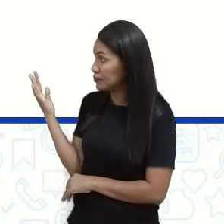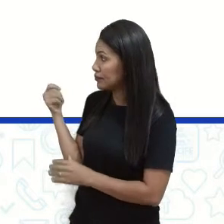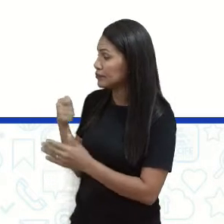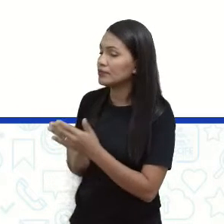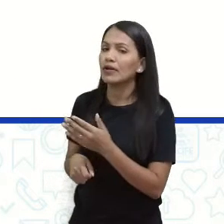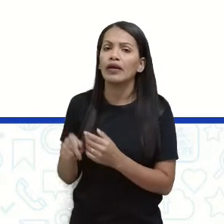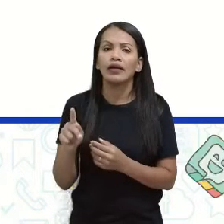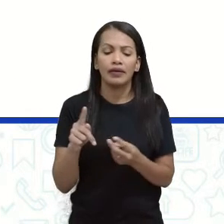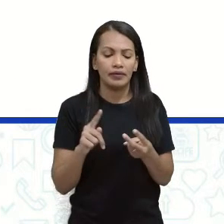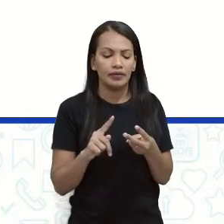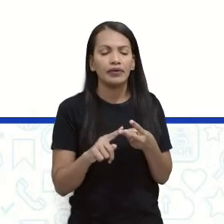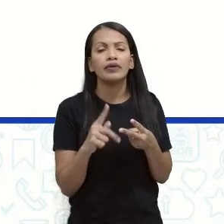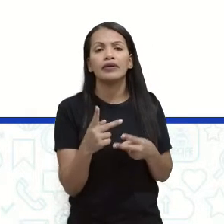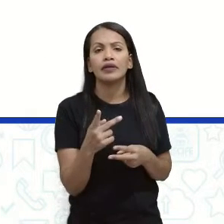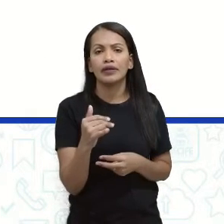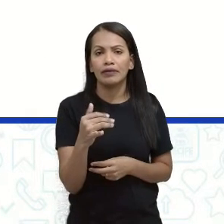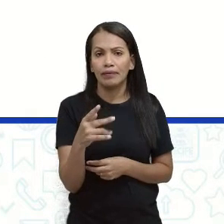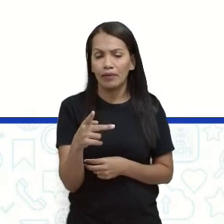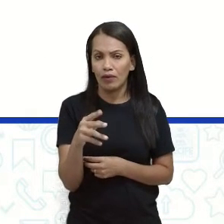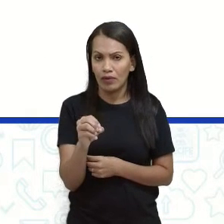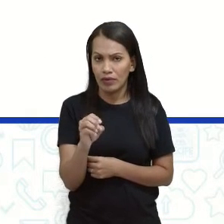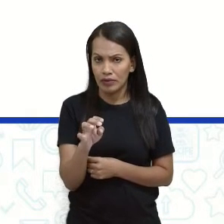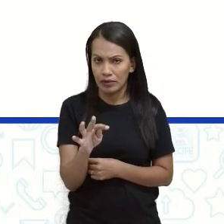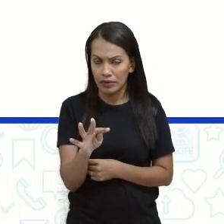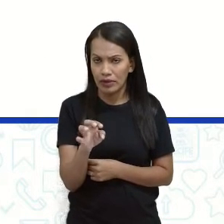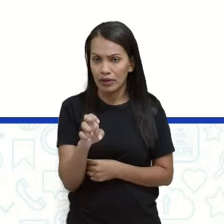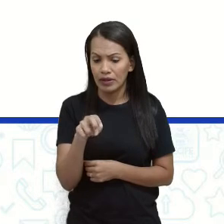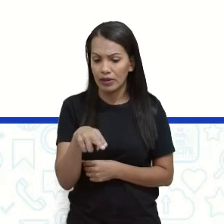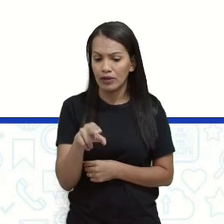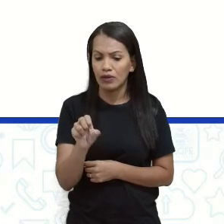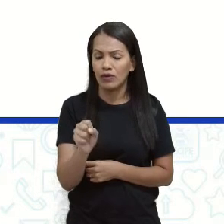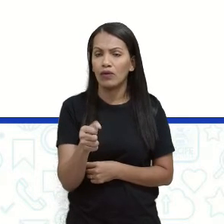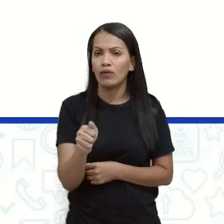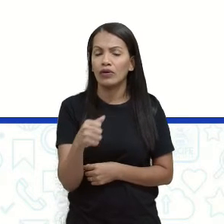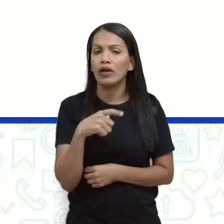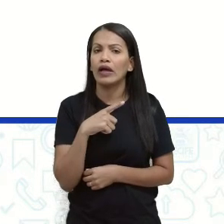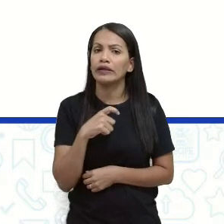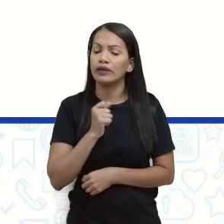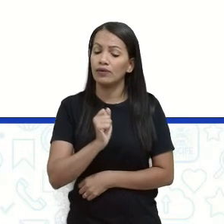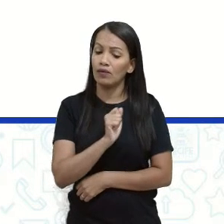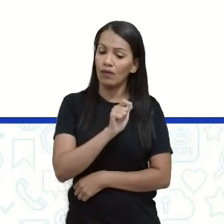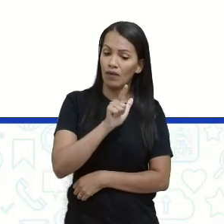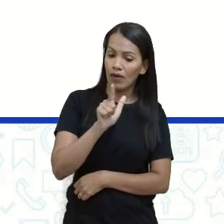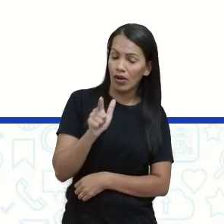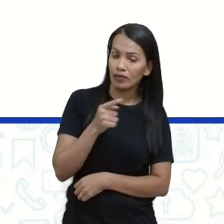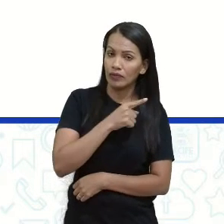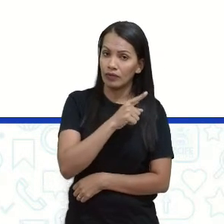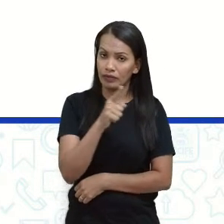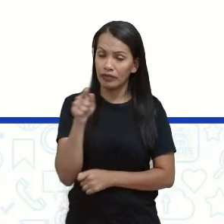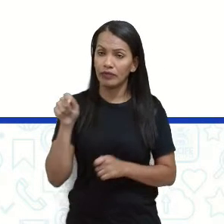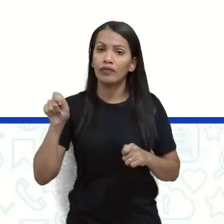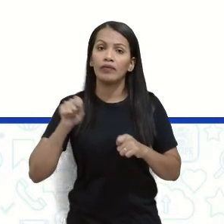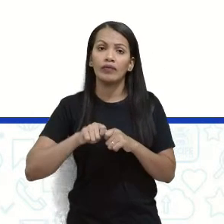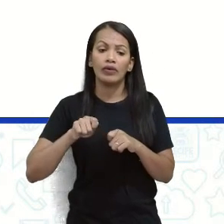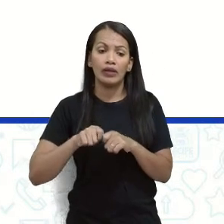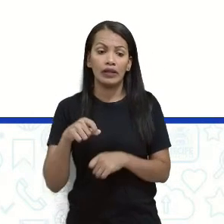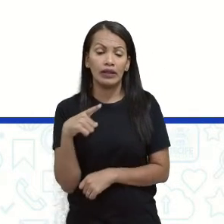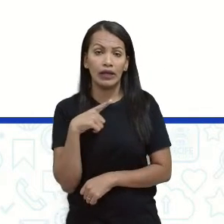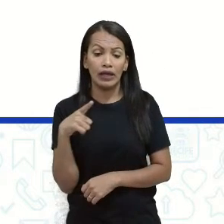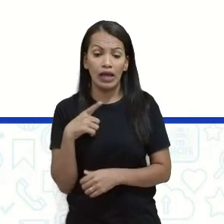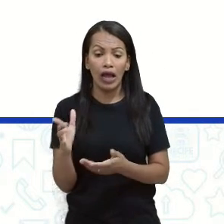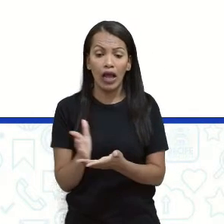e o maior lado do triângulo. Aí eu tenho um triângulo todo azul, que tem um formato aí para vocês, e a gente vai ter algumas